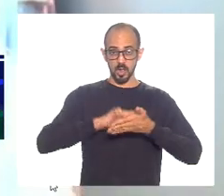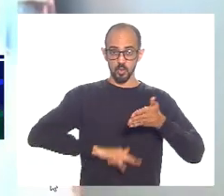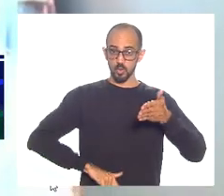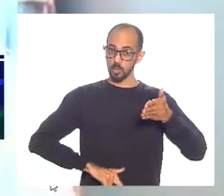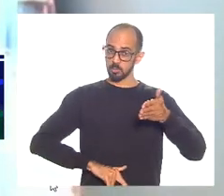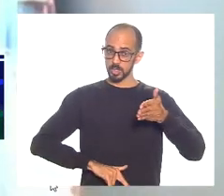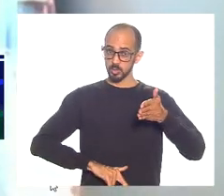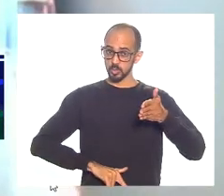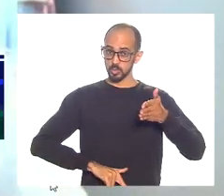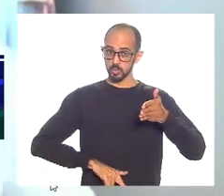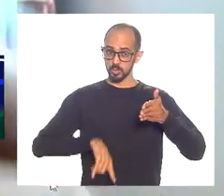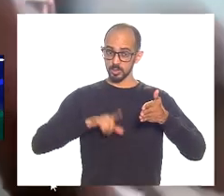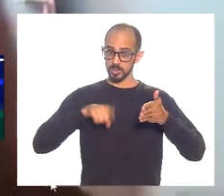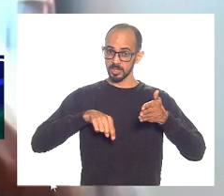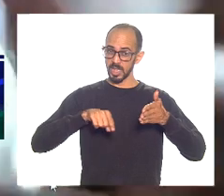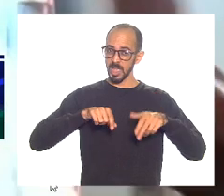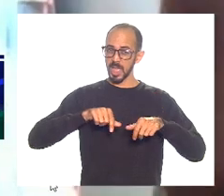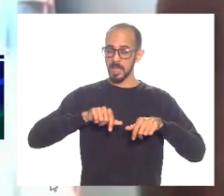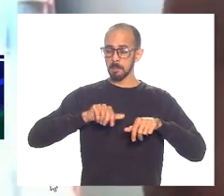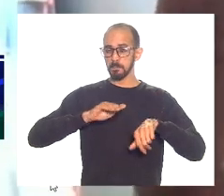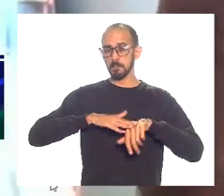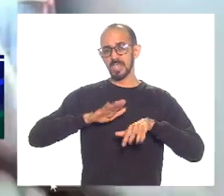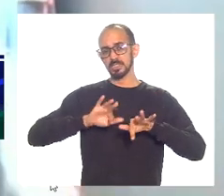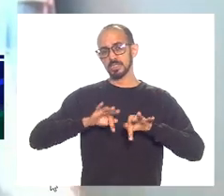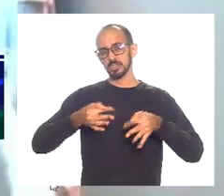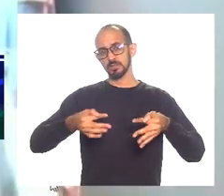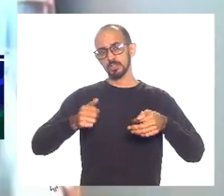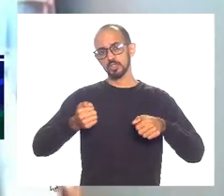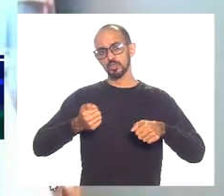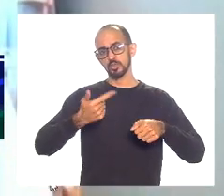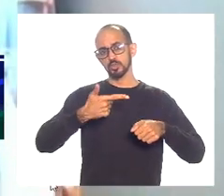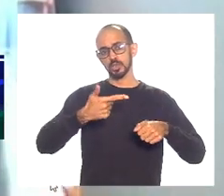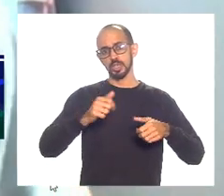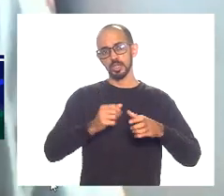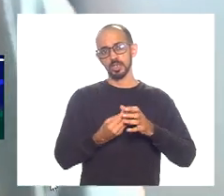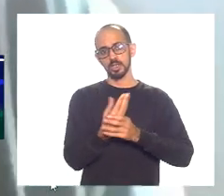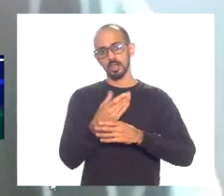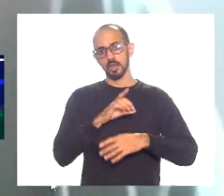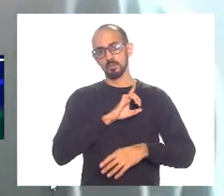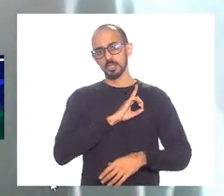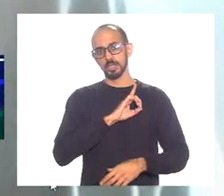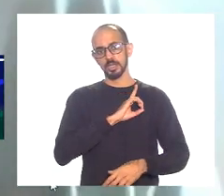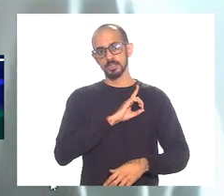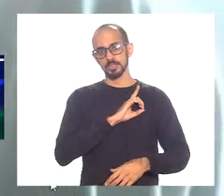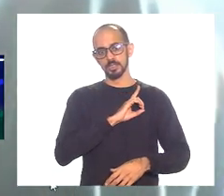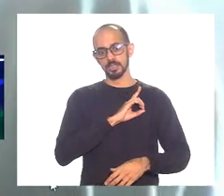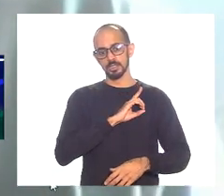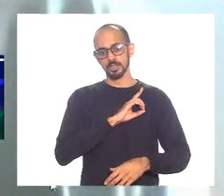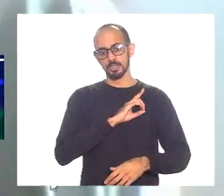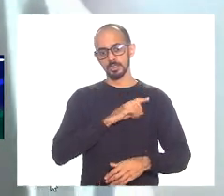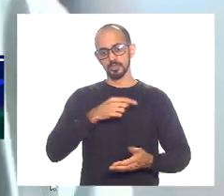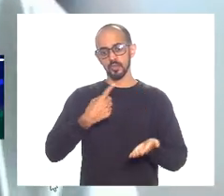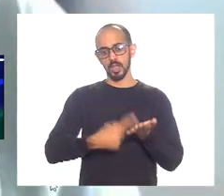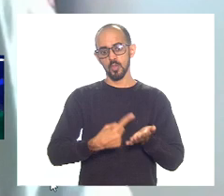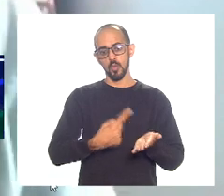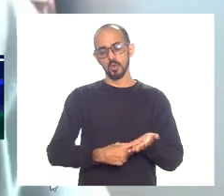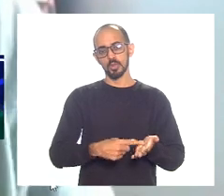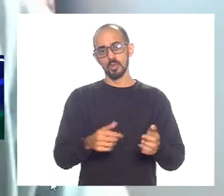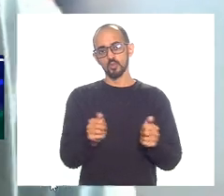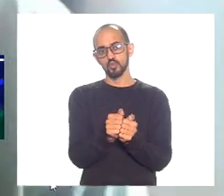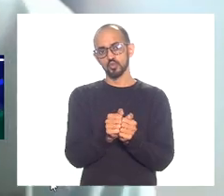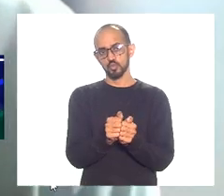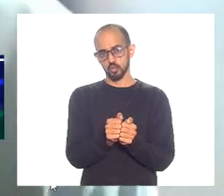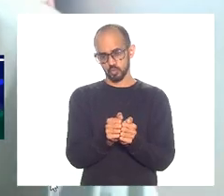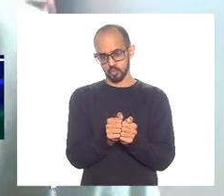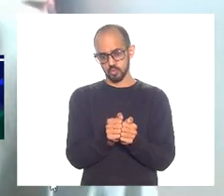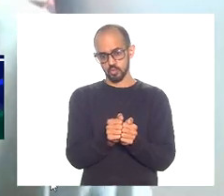muito menos complexa do que criar uma delegacia. E foi acordado com as autoridades. Então, eu